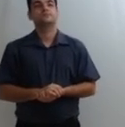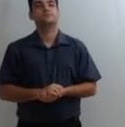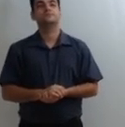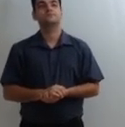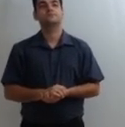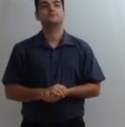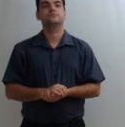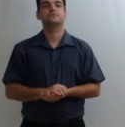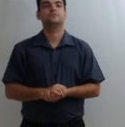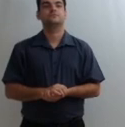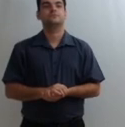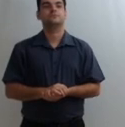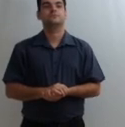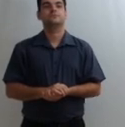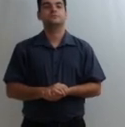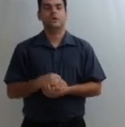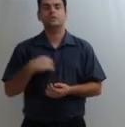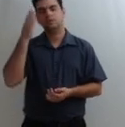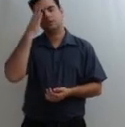a sua